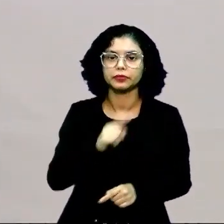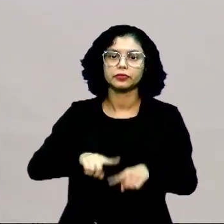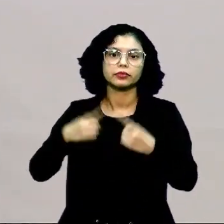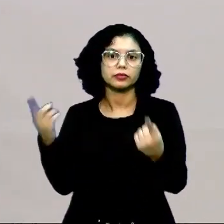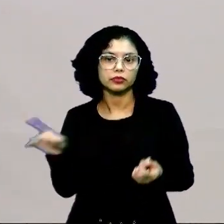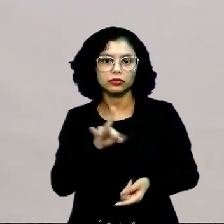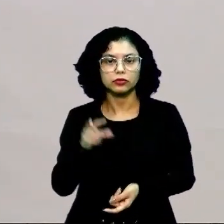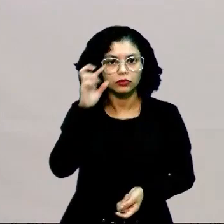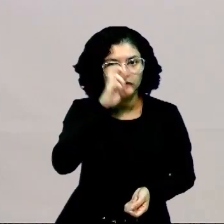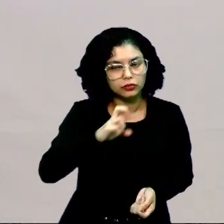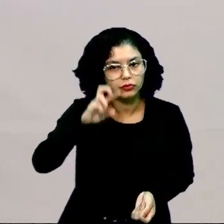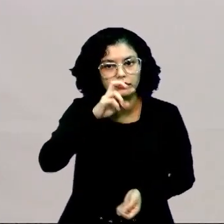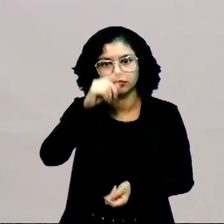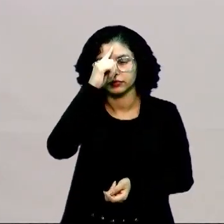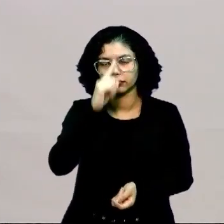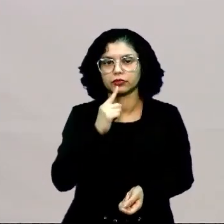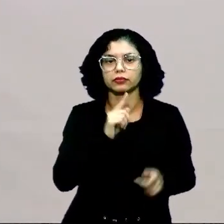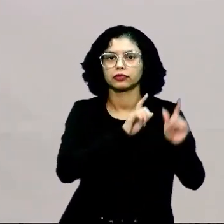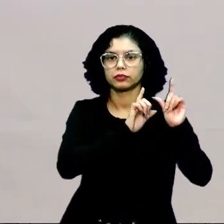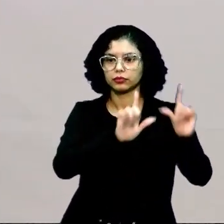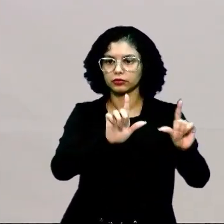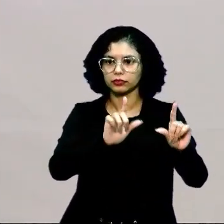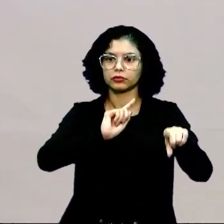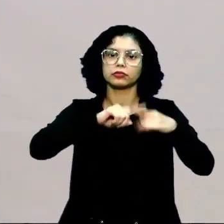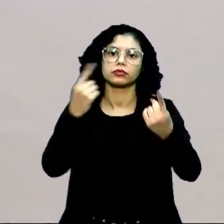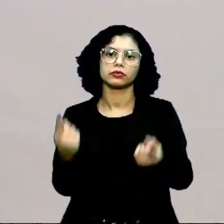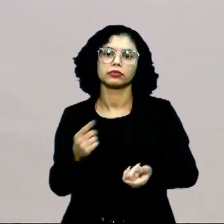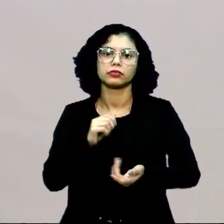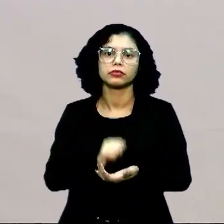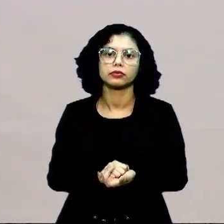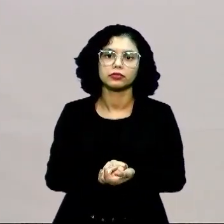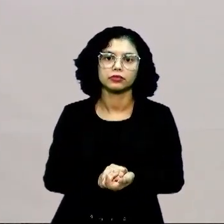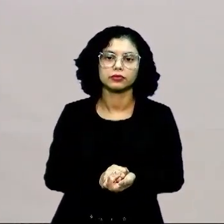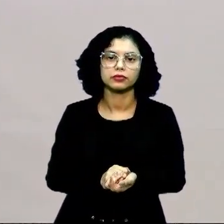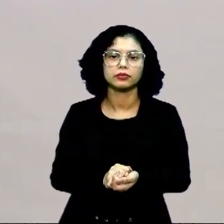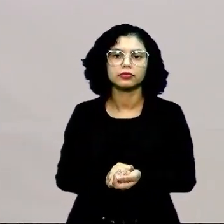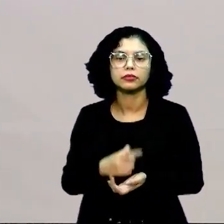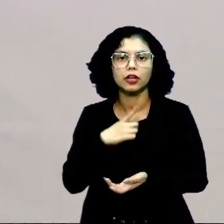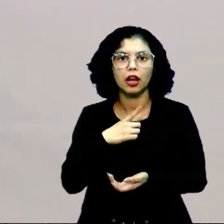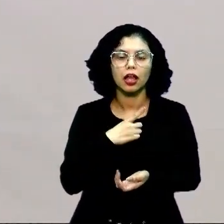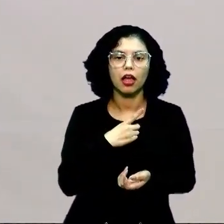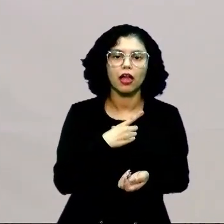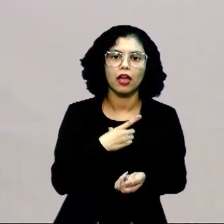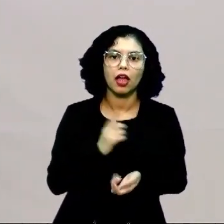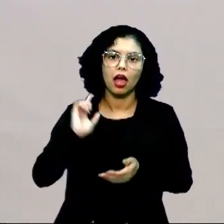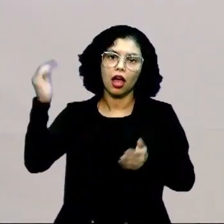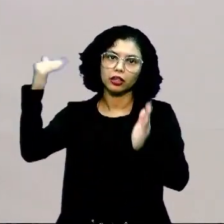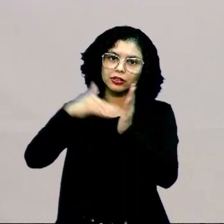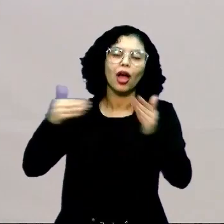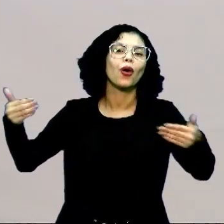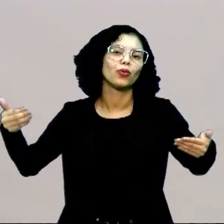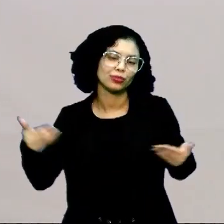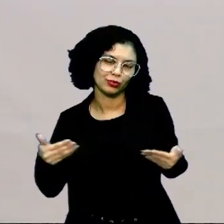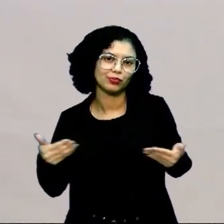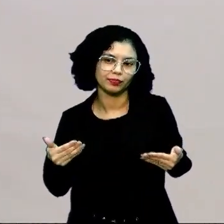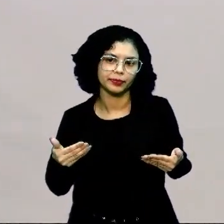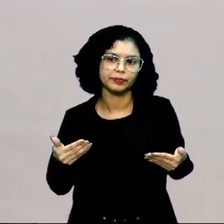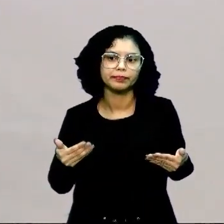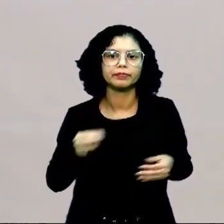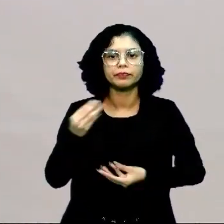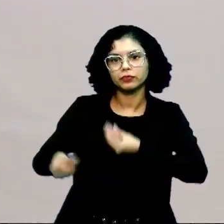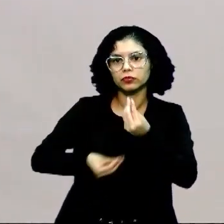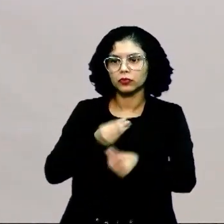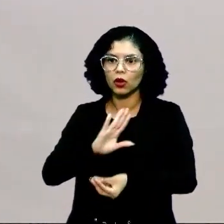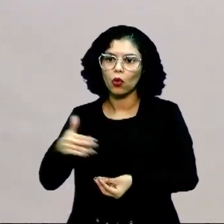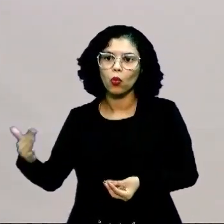não só analisando essa charge, mas um etnocentrismo que perdura até os nossos dias atuais,